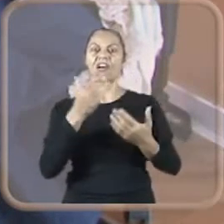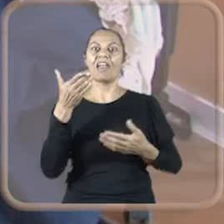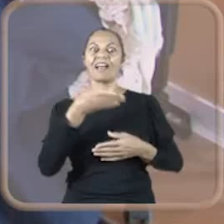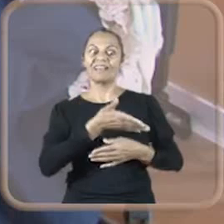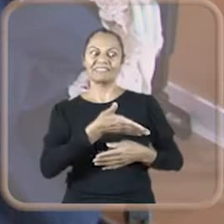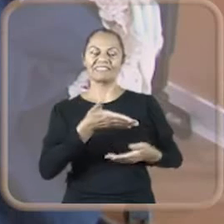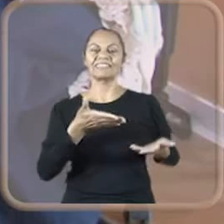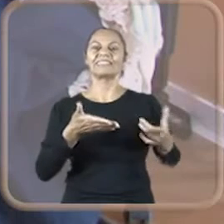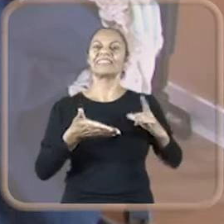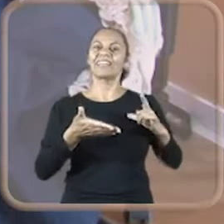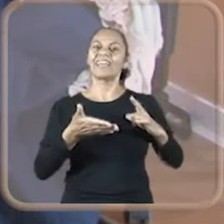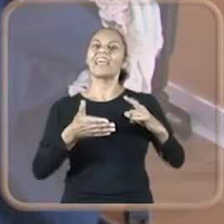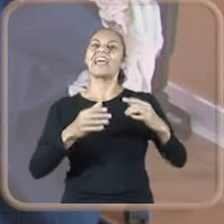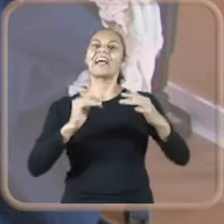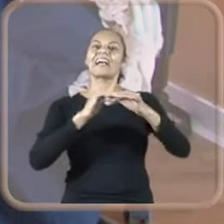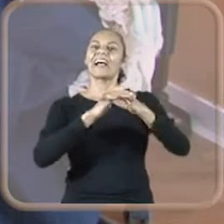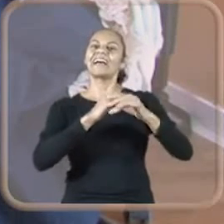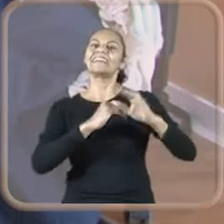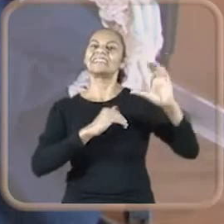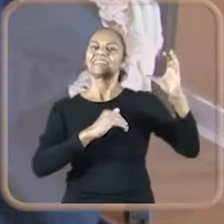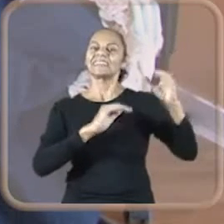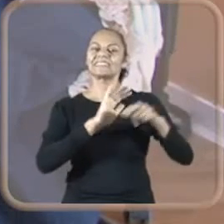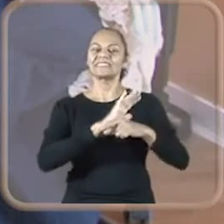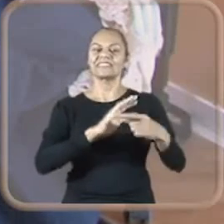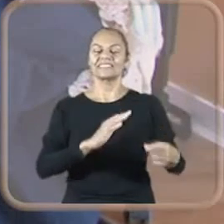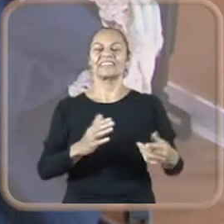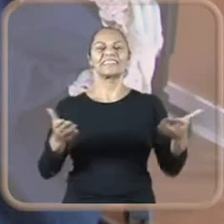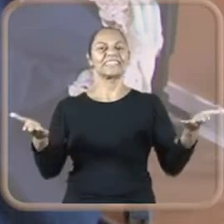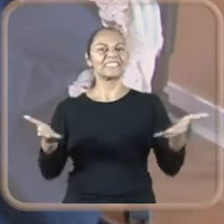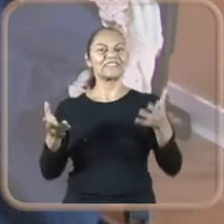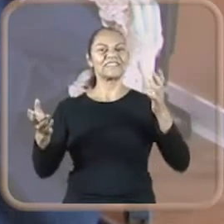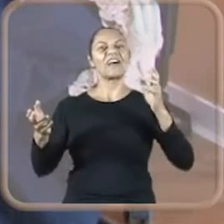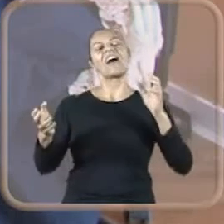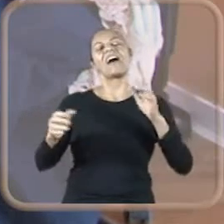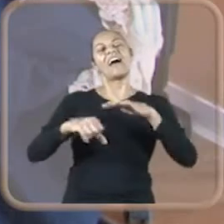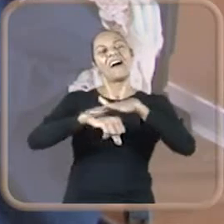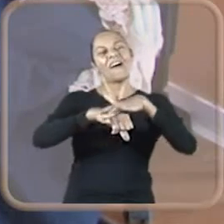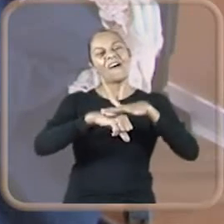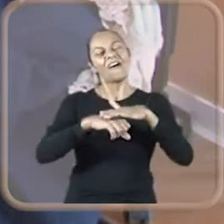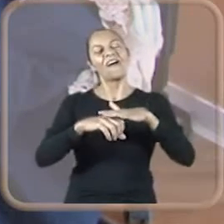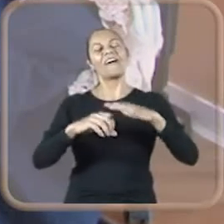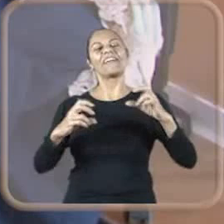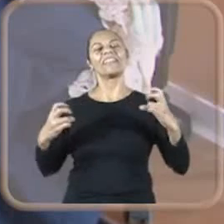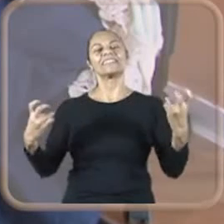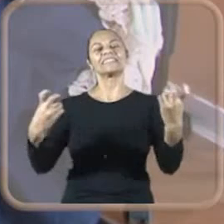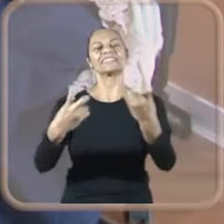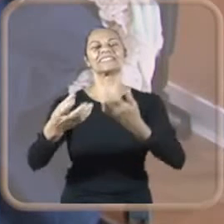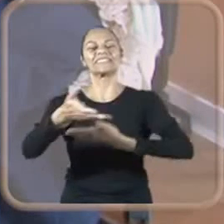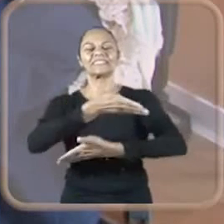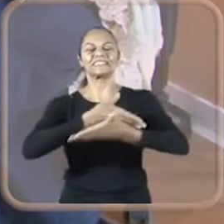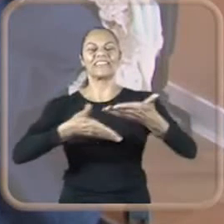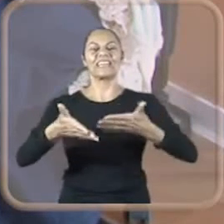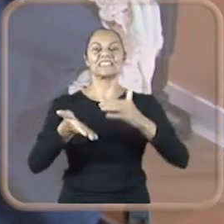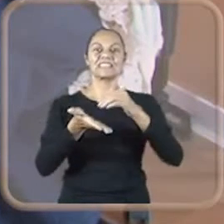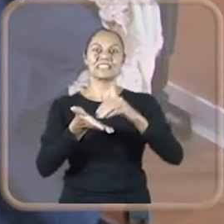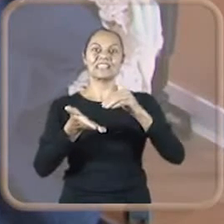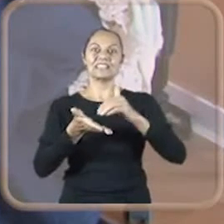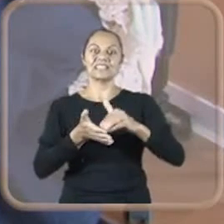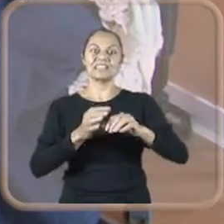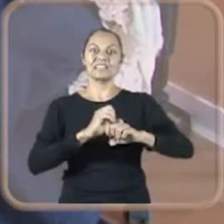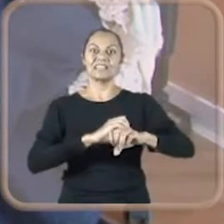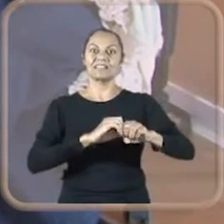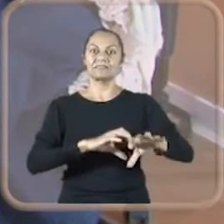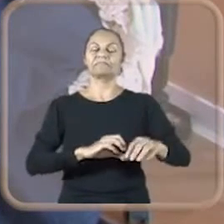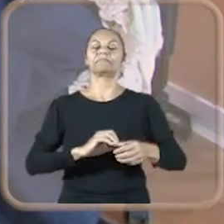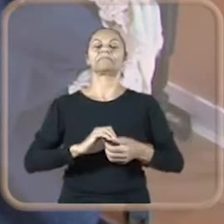chegarão às unidades de ensino da nossa rede municipal de Cariacica. Esse foi o Roda de Conversa aqui nos canais Dever em Casa na TV, da